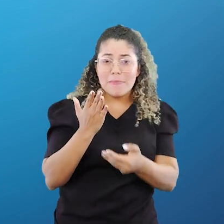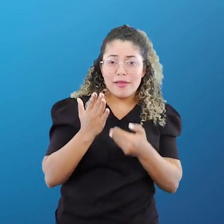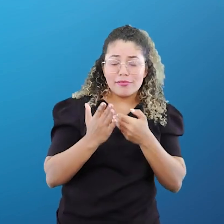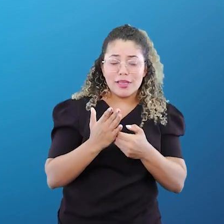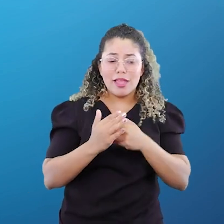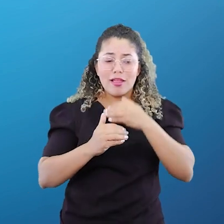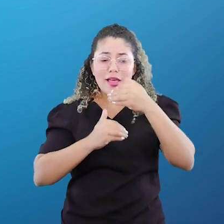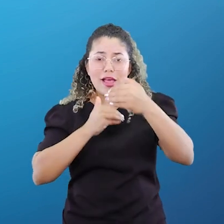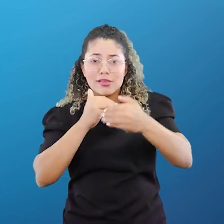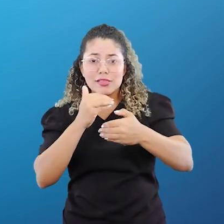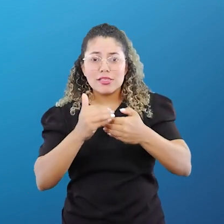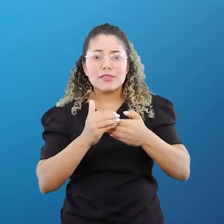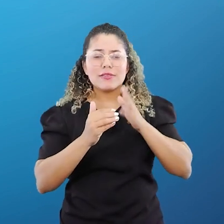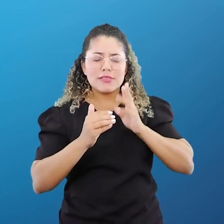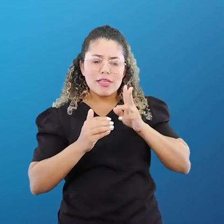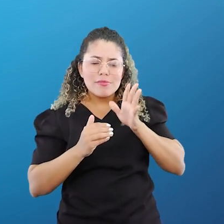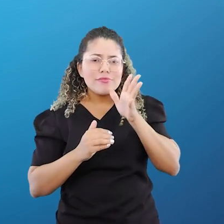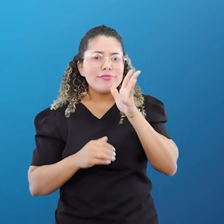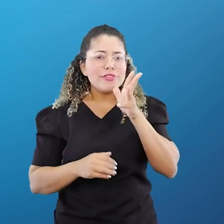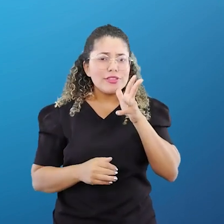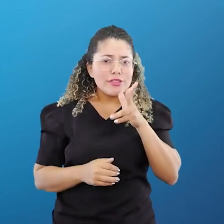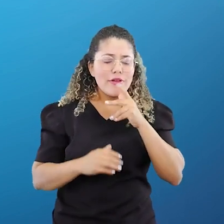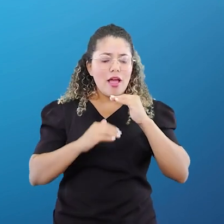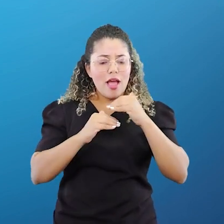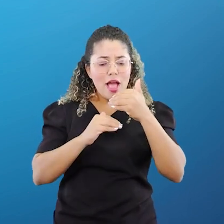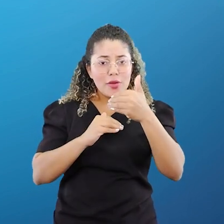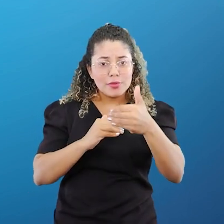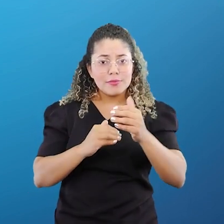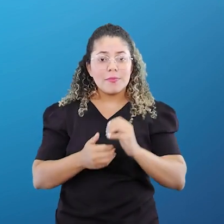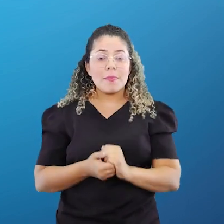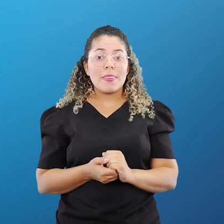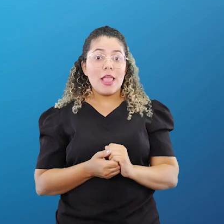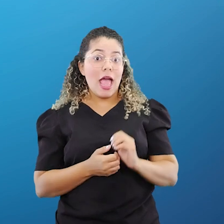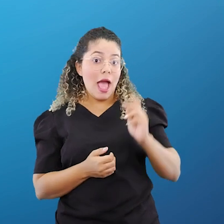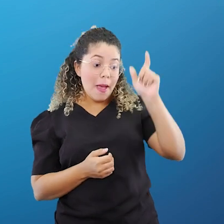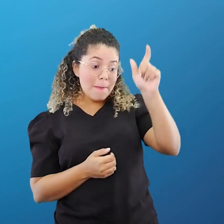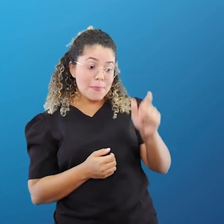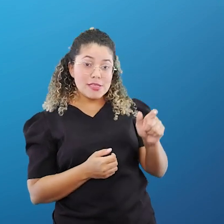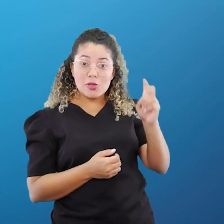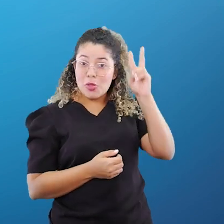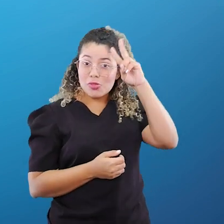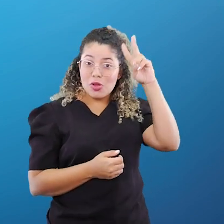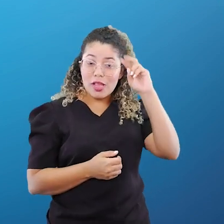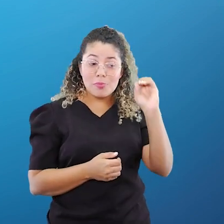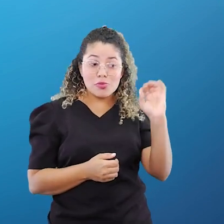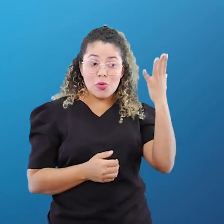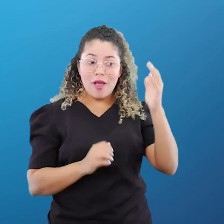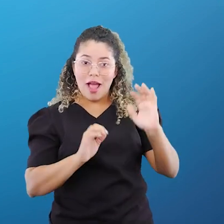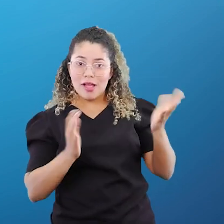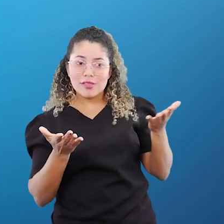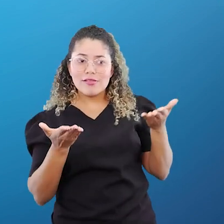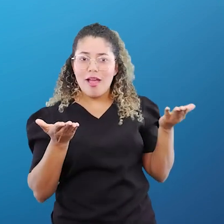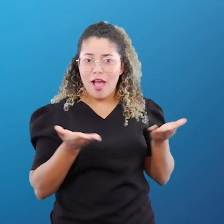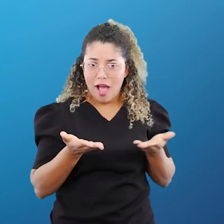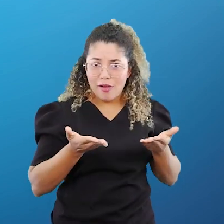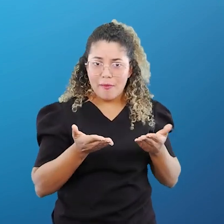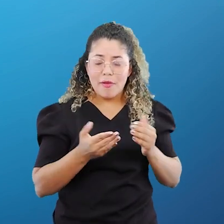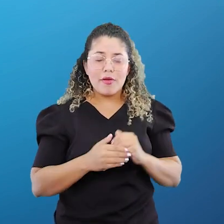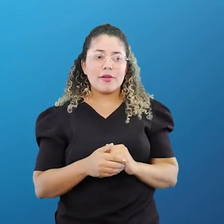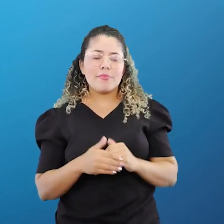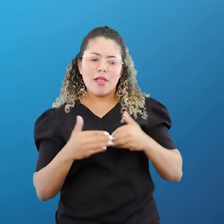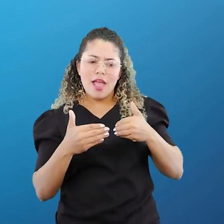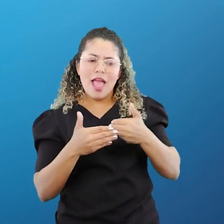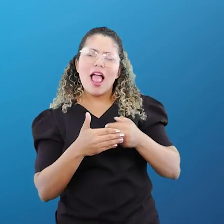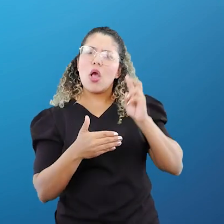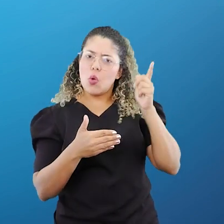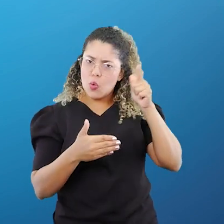do tempo. É de forma gradual, progressiva. É comum que a pessoa não lembre de acontecimentos recentes. Consegue